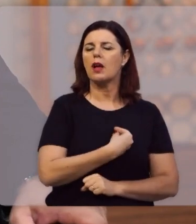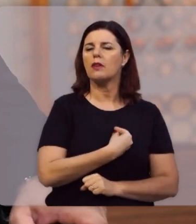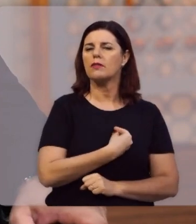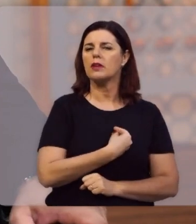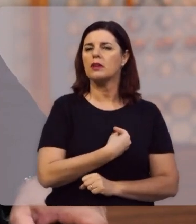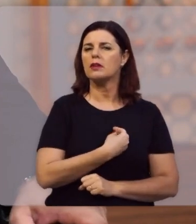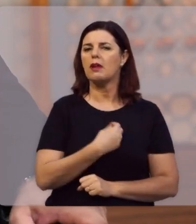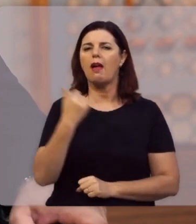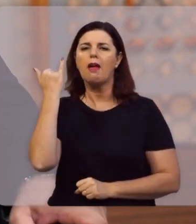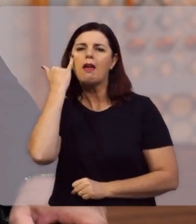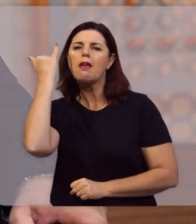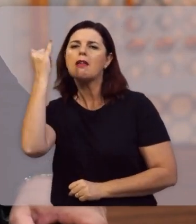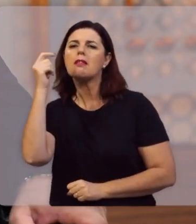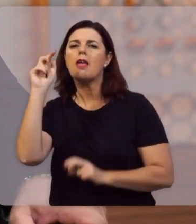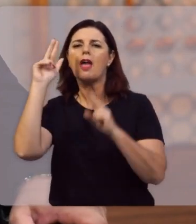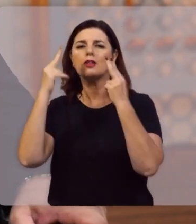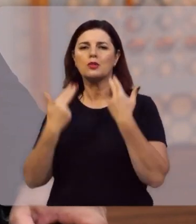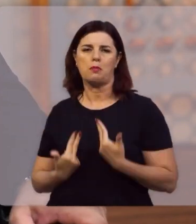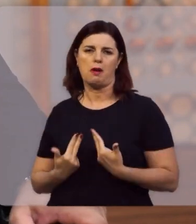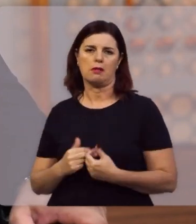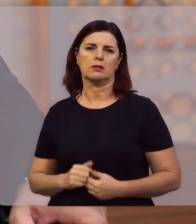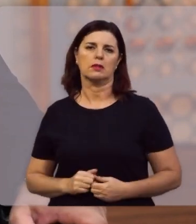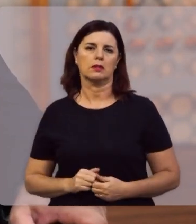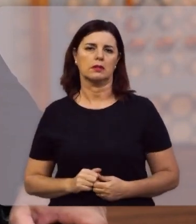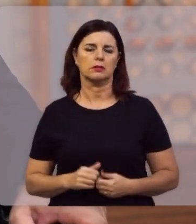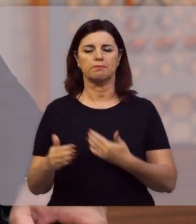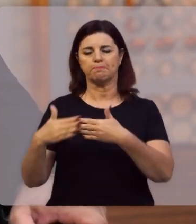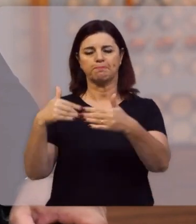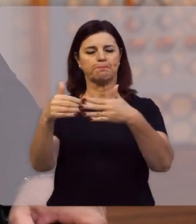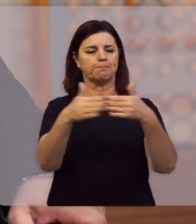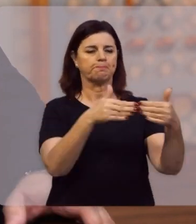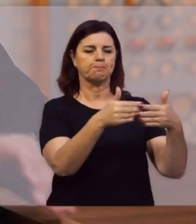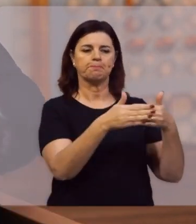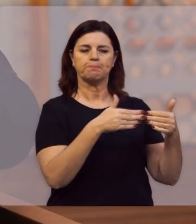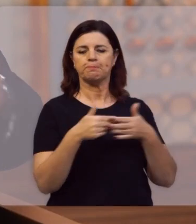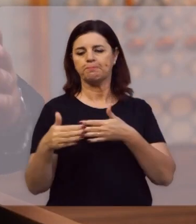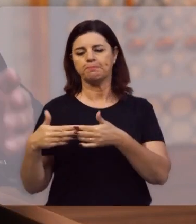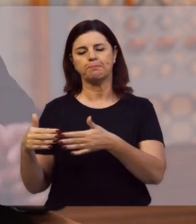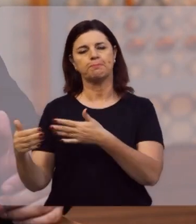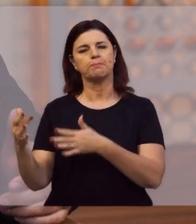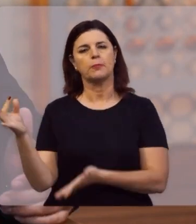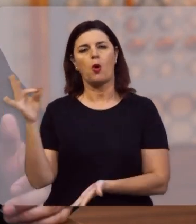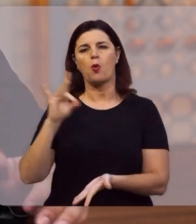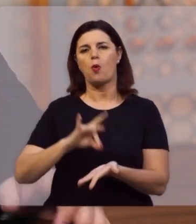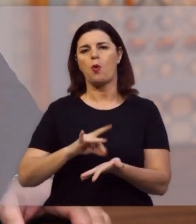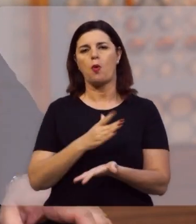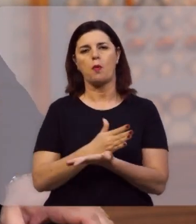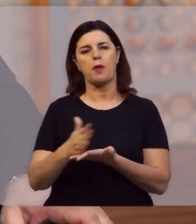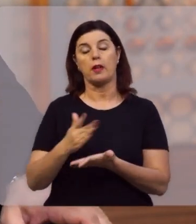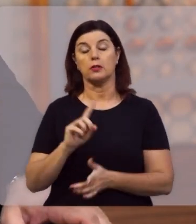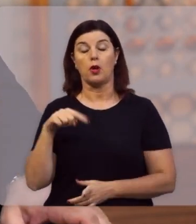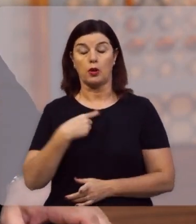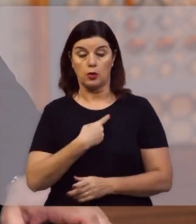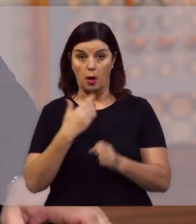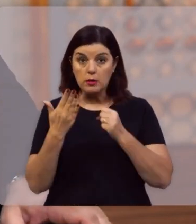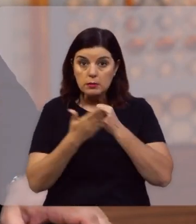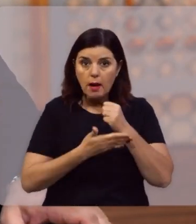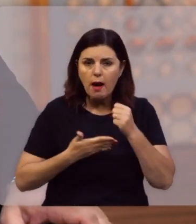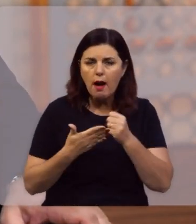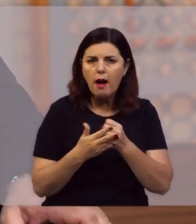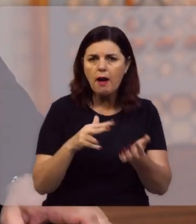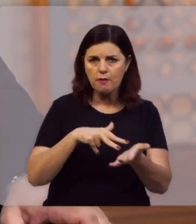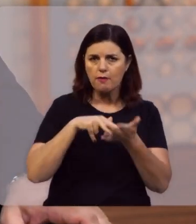em ideologias humanas sejam elas de qualquer origem o nosso fundamento é